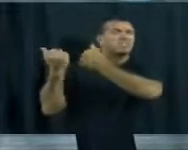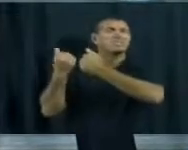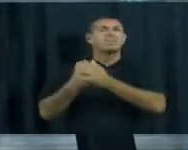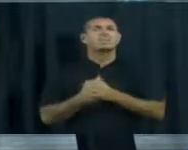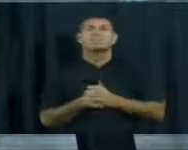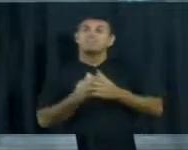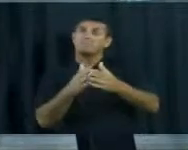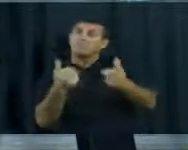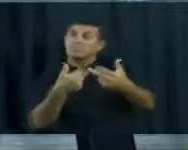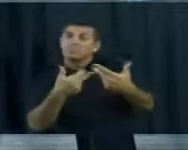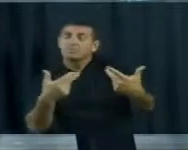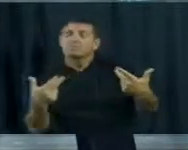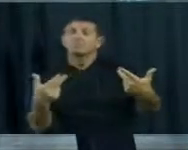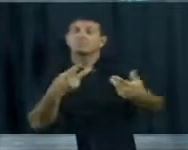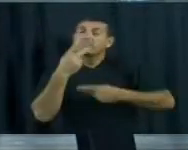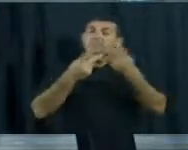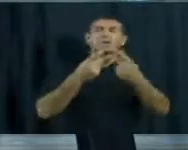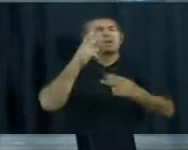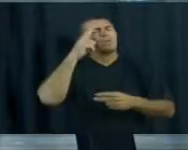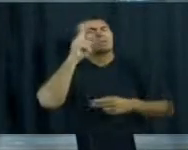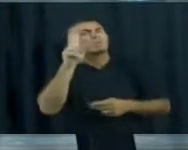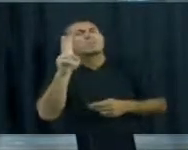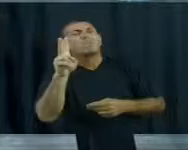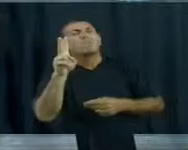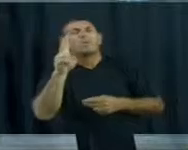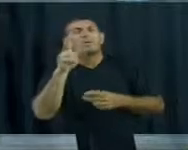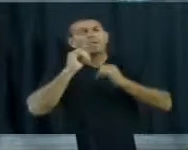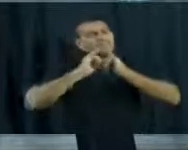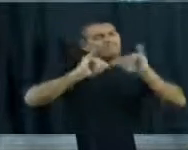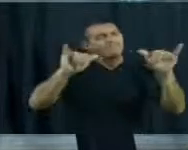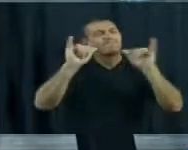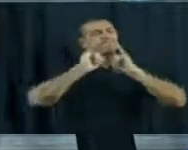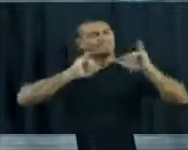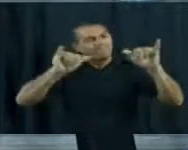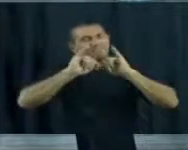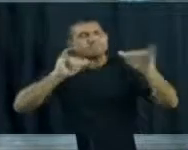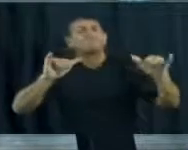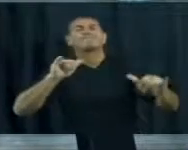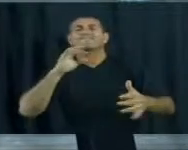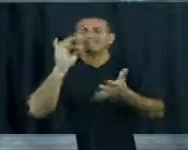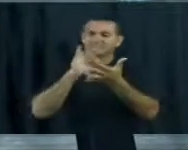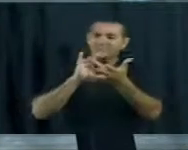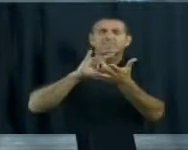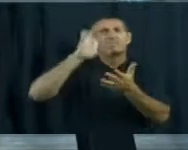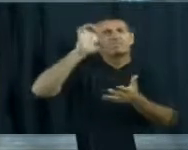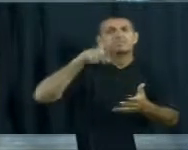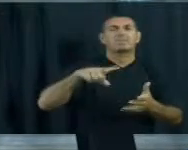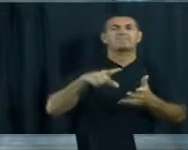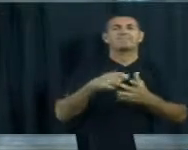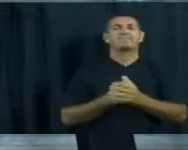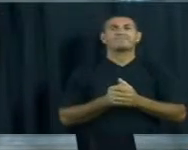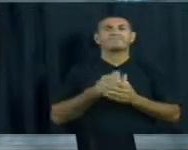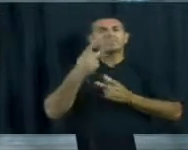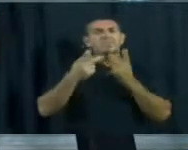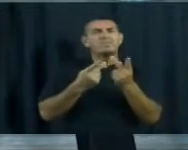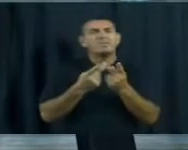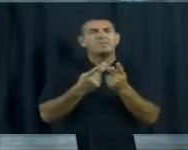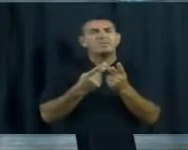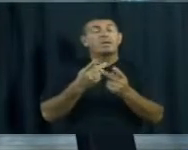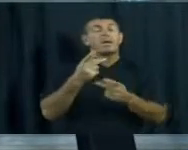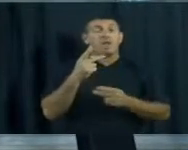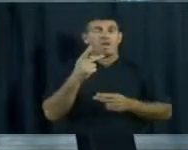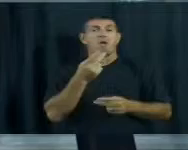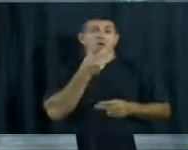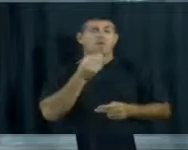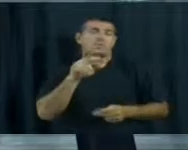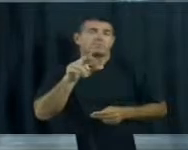solicitação, ela contou uma história. E essa história, realmente, eu acredito que seja interessante a gente abordar. Ela disse que o irmão